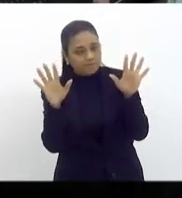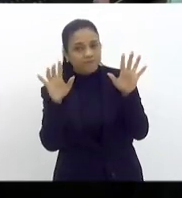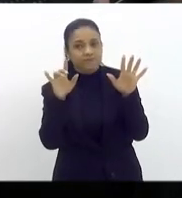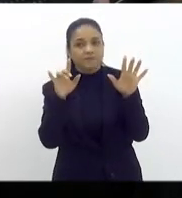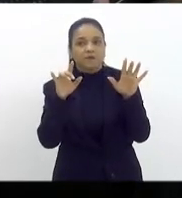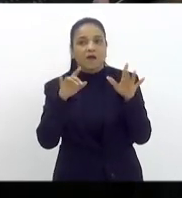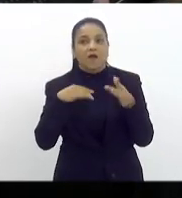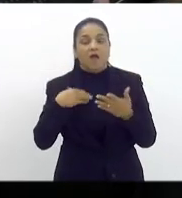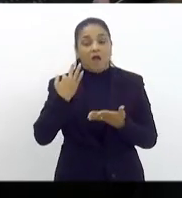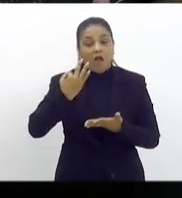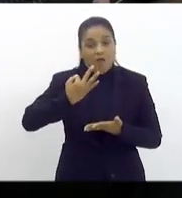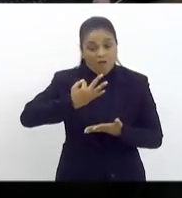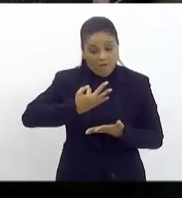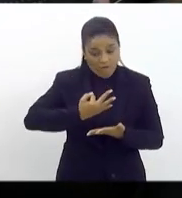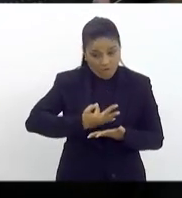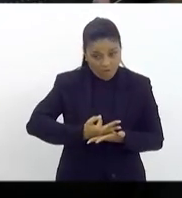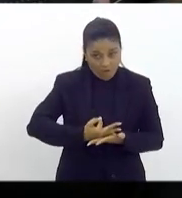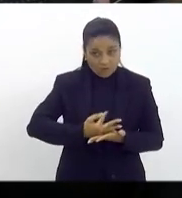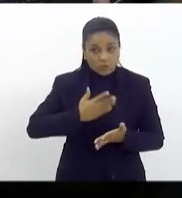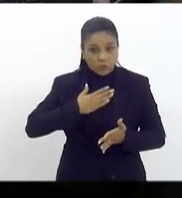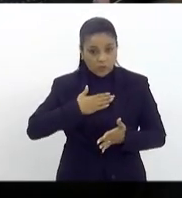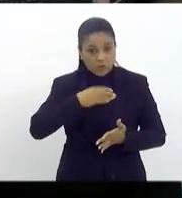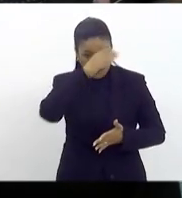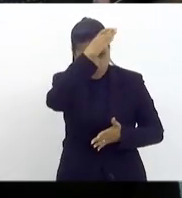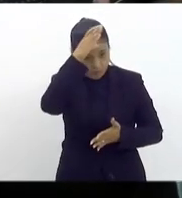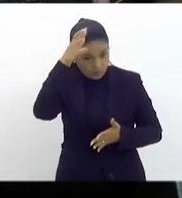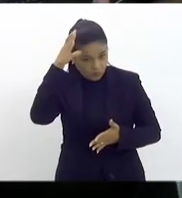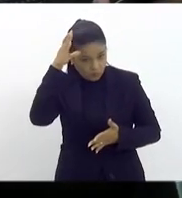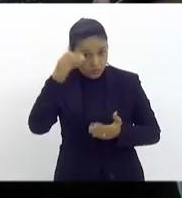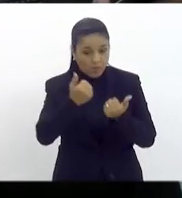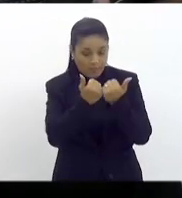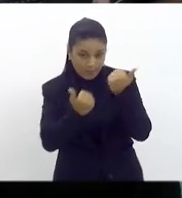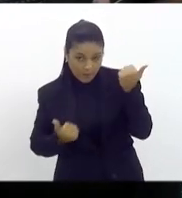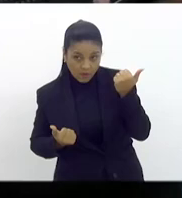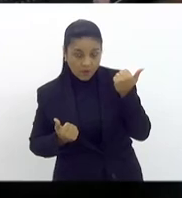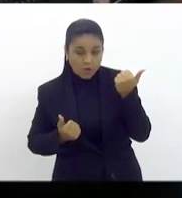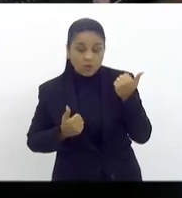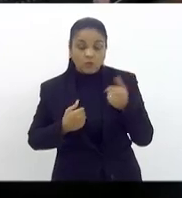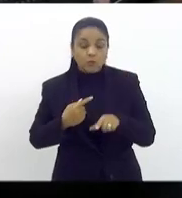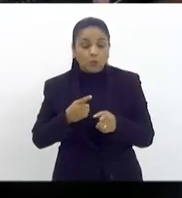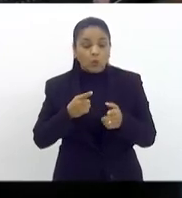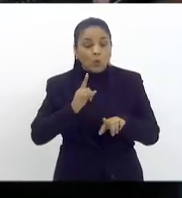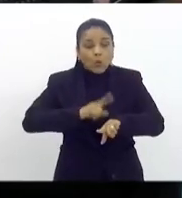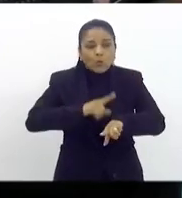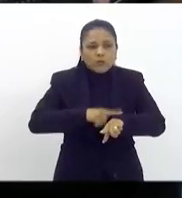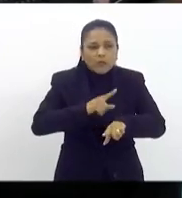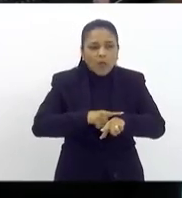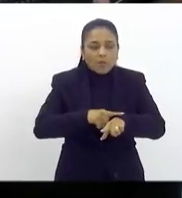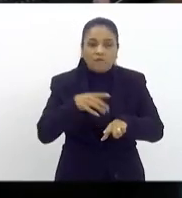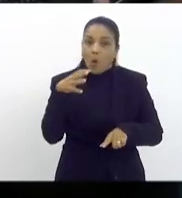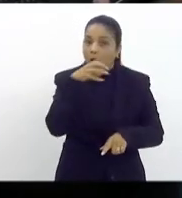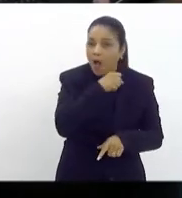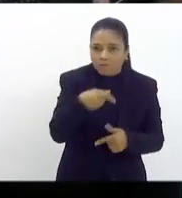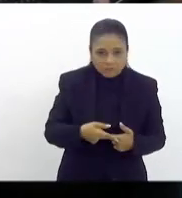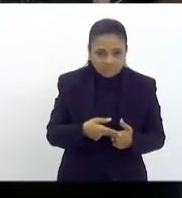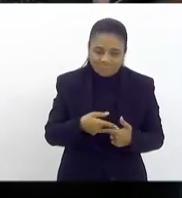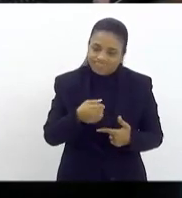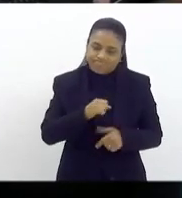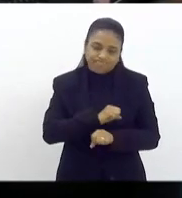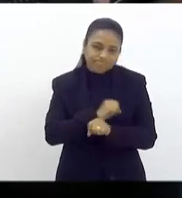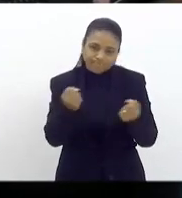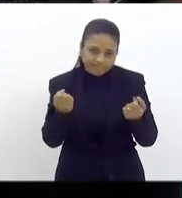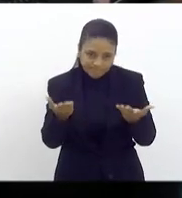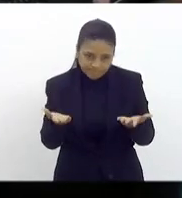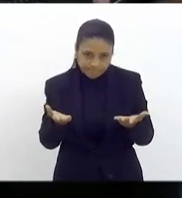a ausência da senhora superintendente se deu porque não houve tempo hábil em face do momento em que ocorreu